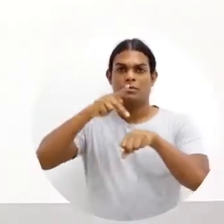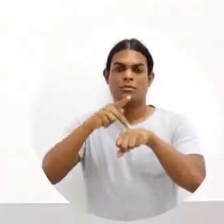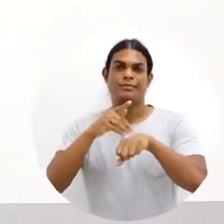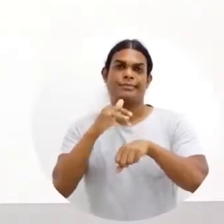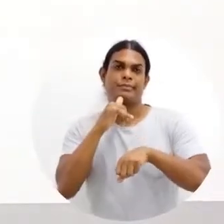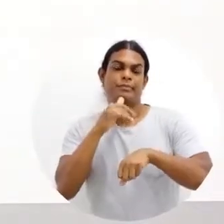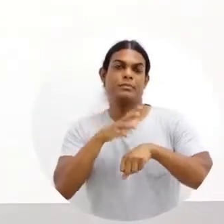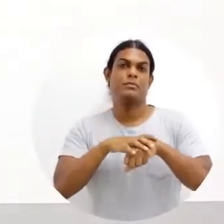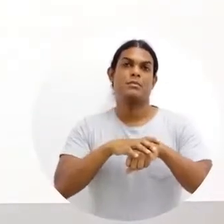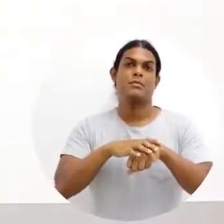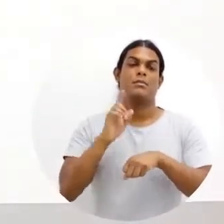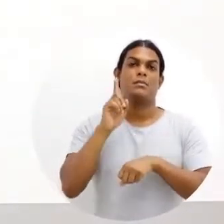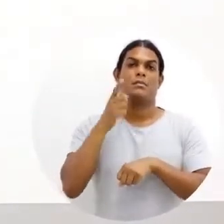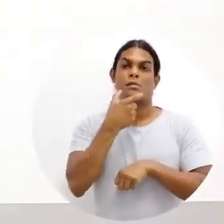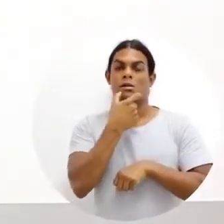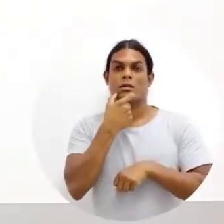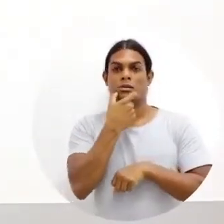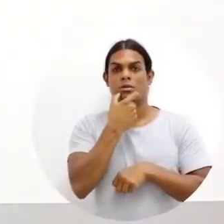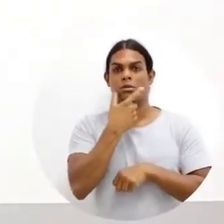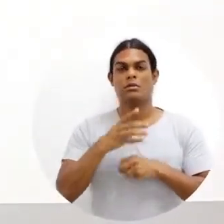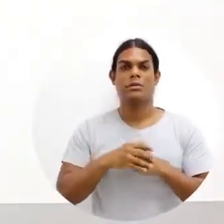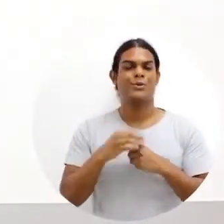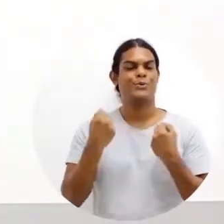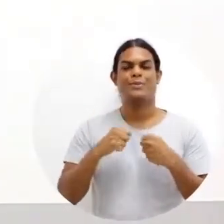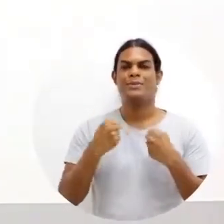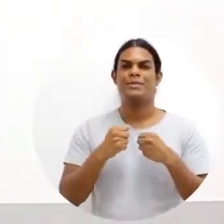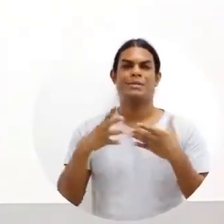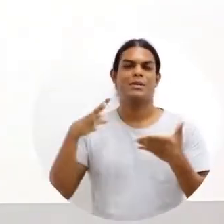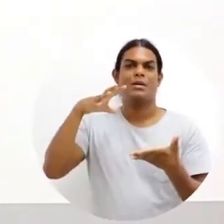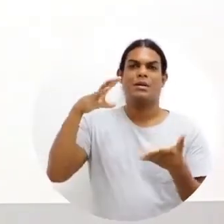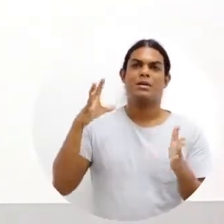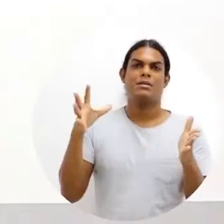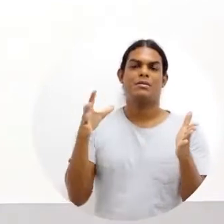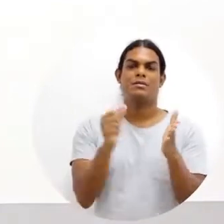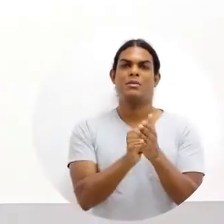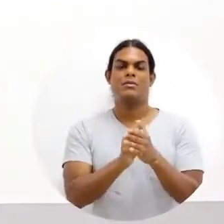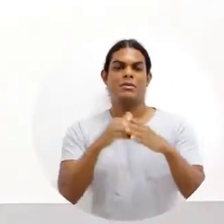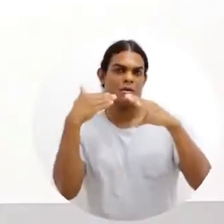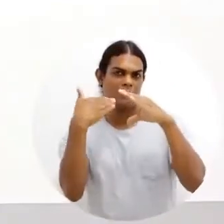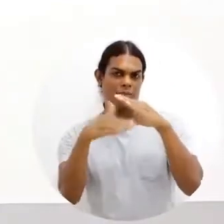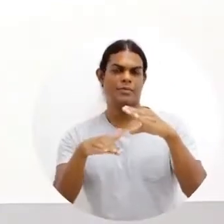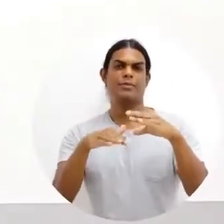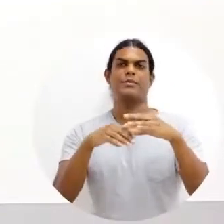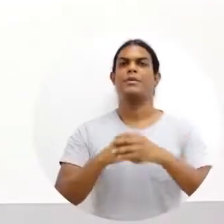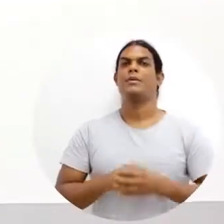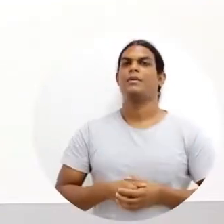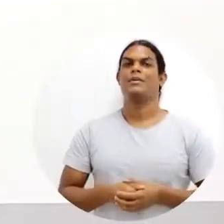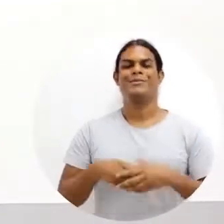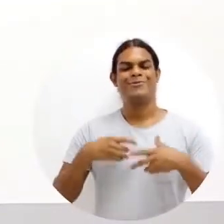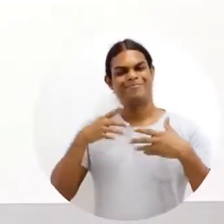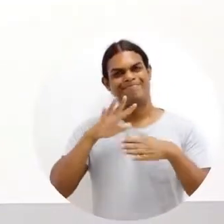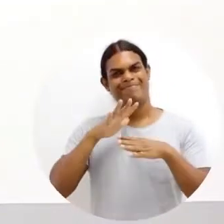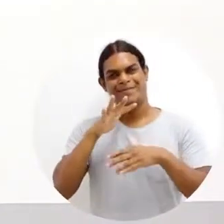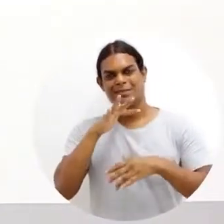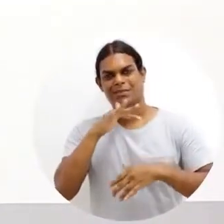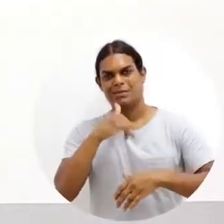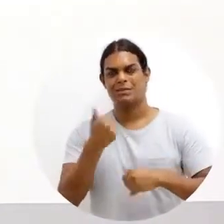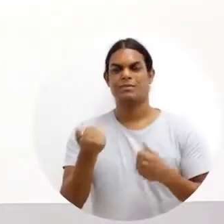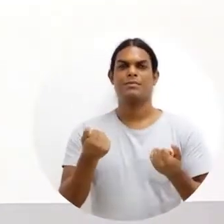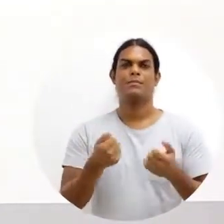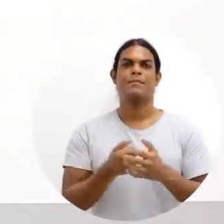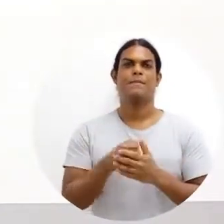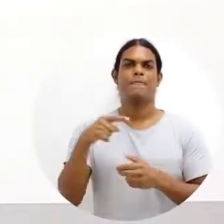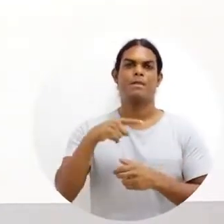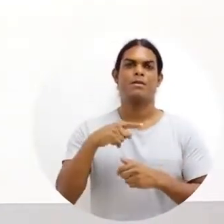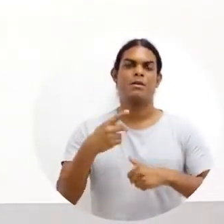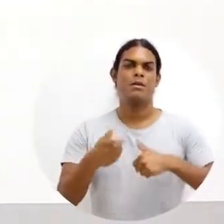mais digitar no Word, salvar, enviar por e-mail para depois o material ficar pronto. Então essa troca de materiais ela já não